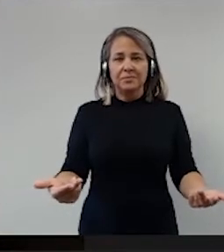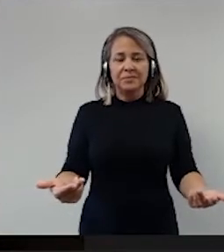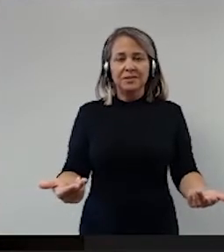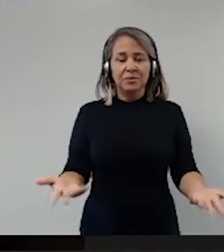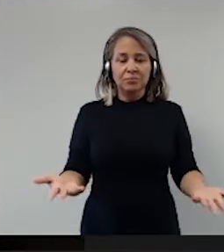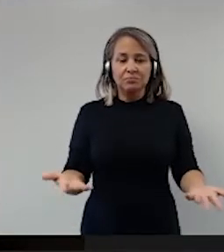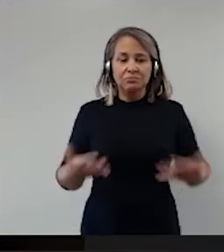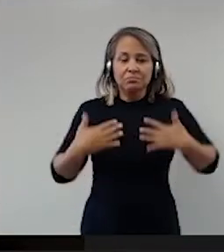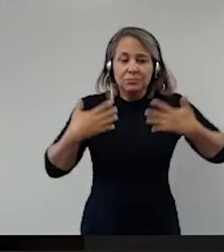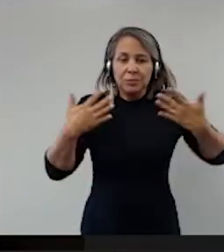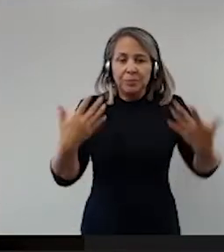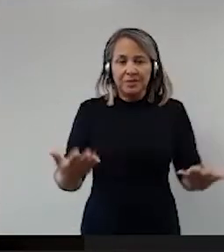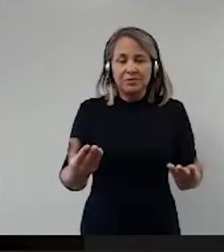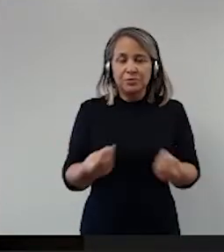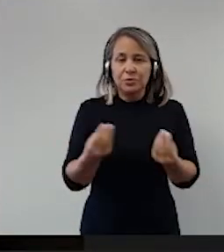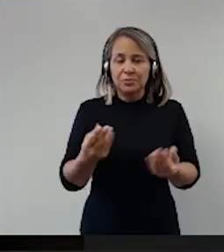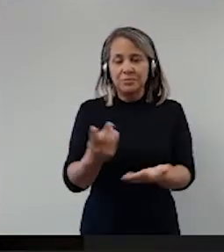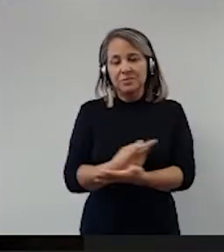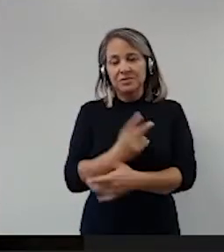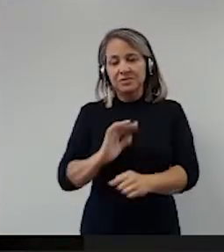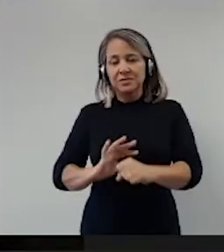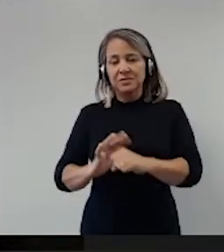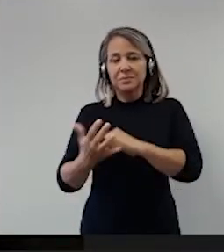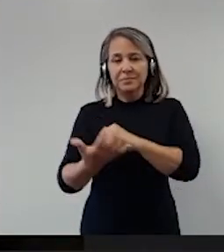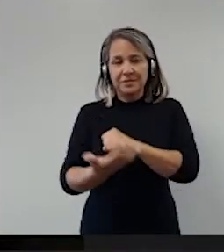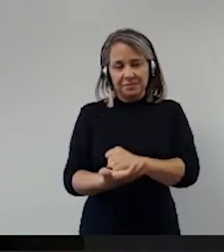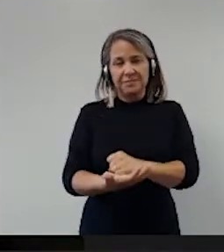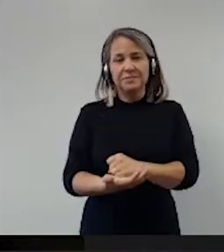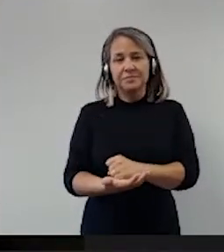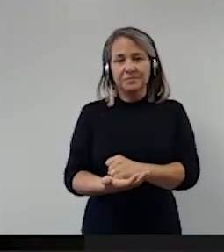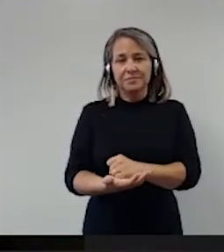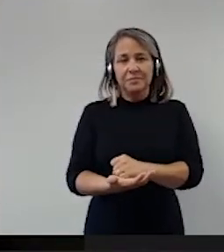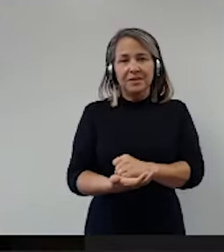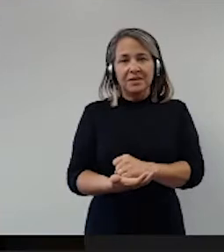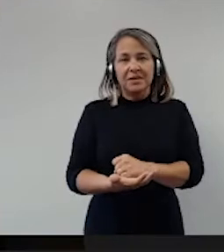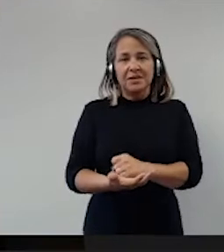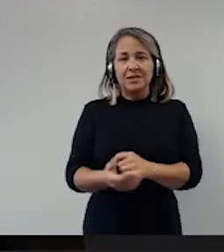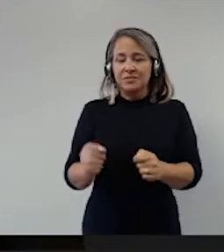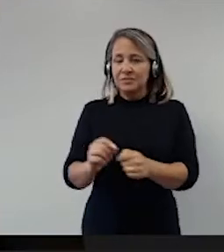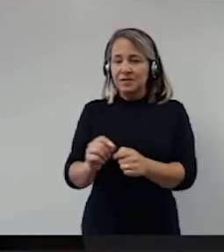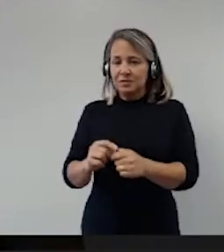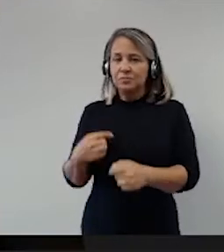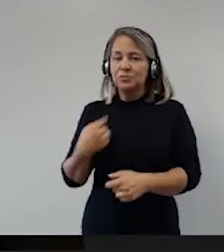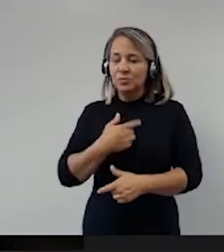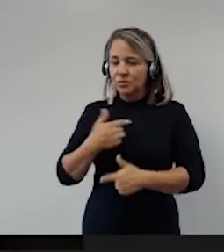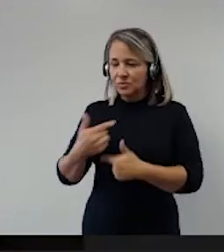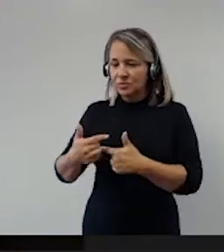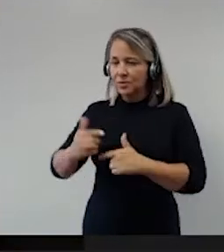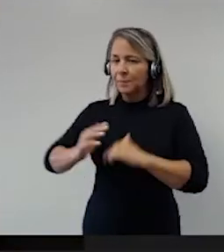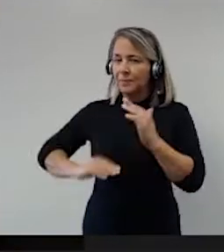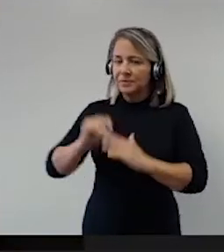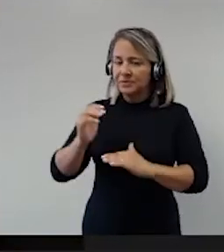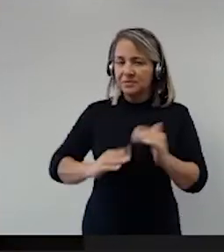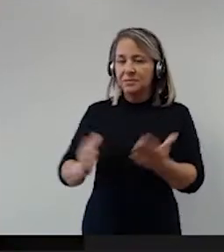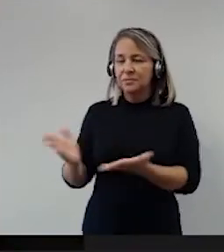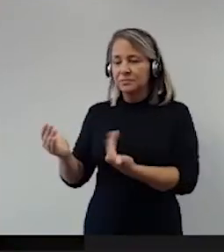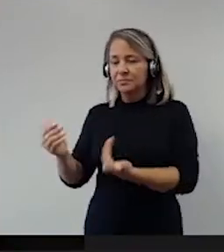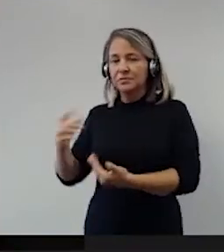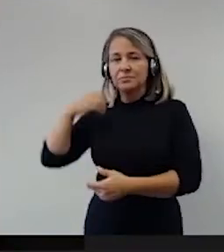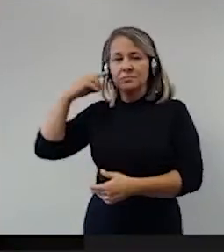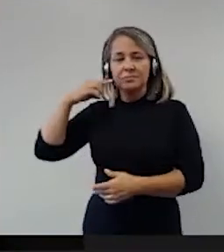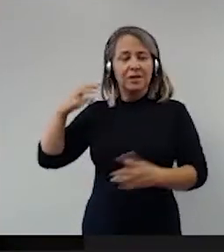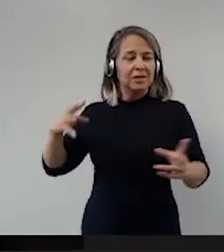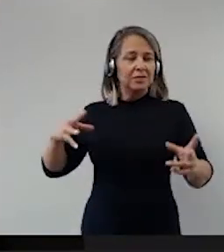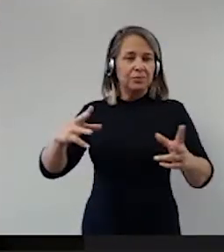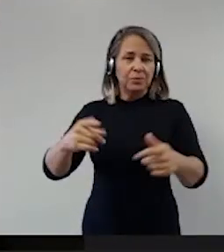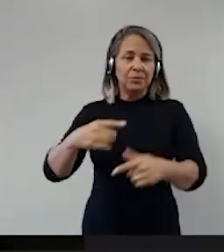inesperado quanto esta pandemia, que infringe, né, não só as carreiras dos jovens advogados, mas também da advocacia em